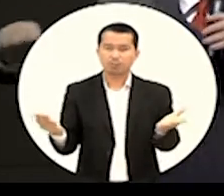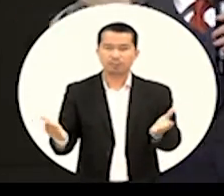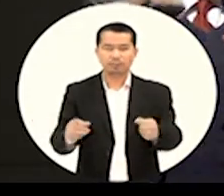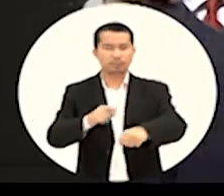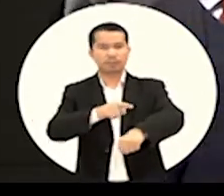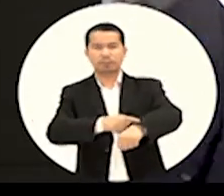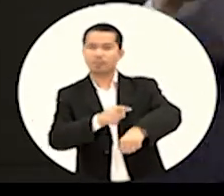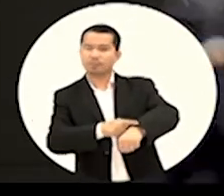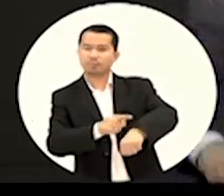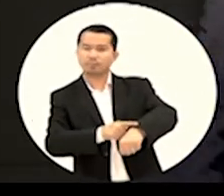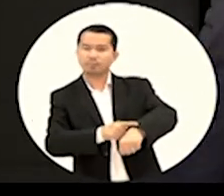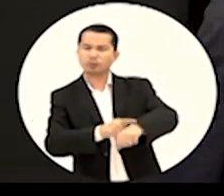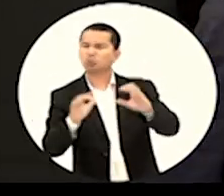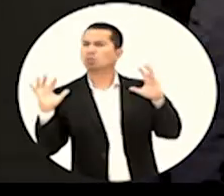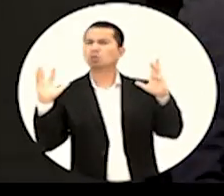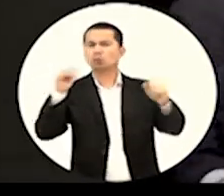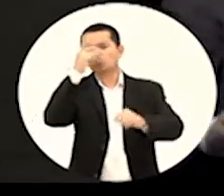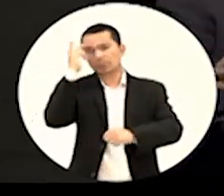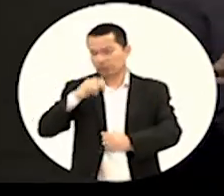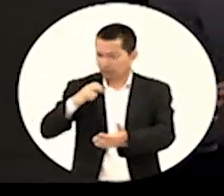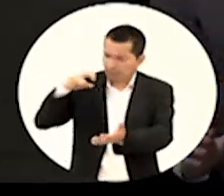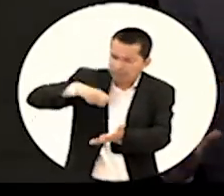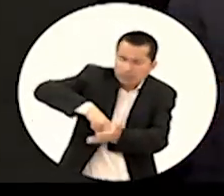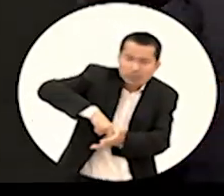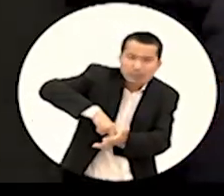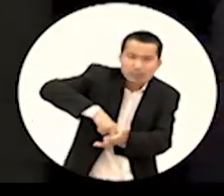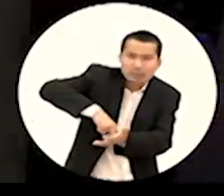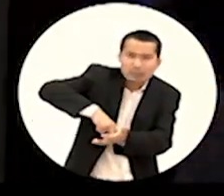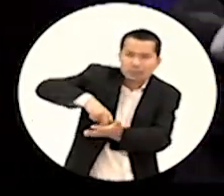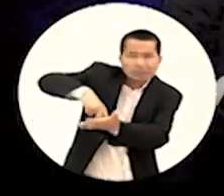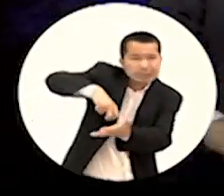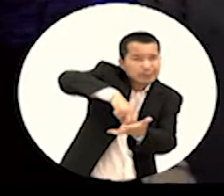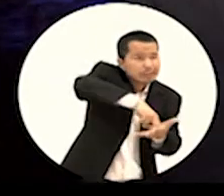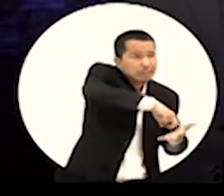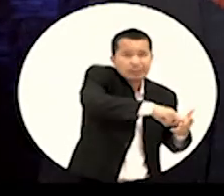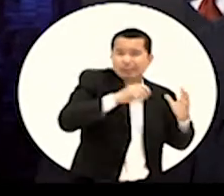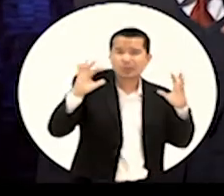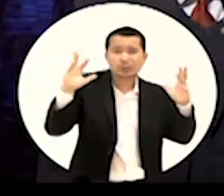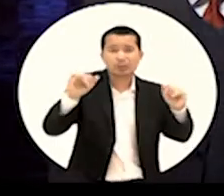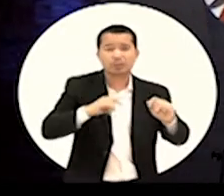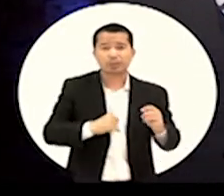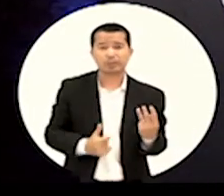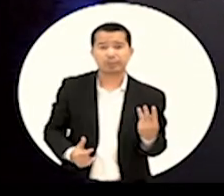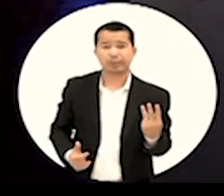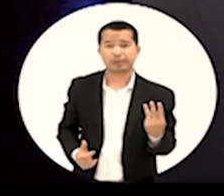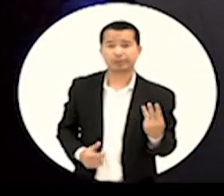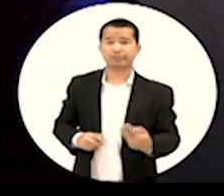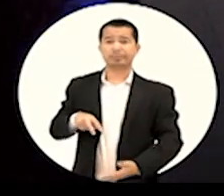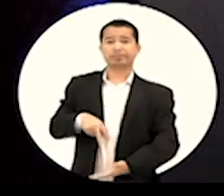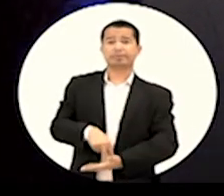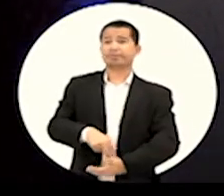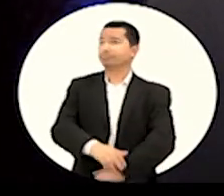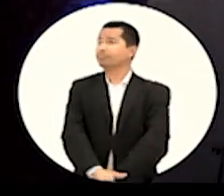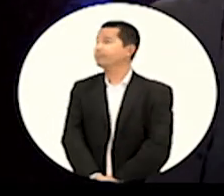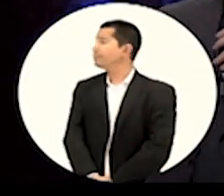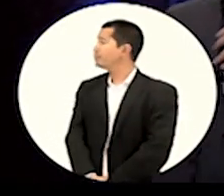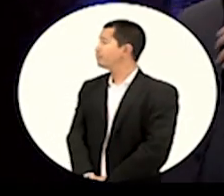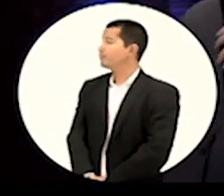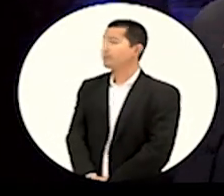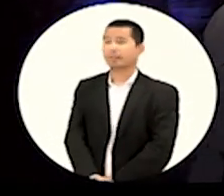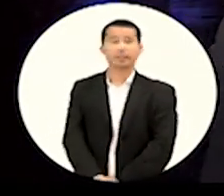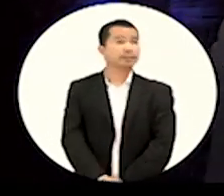fazendo um barulho tremendo, e naquela hora todo mundo tinha que se ajoelhar, e